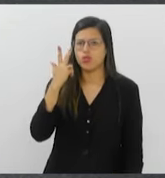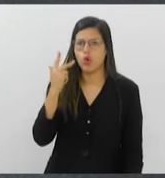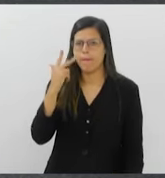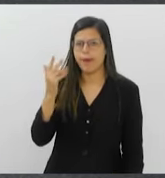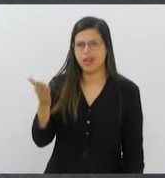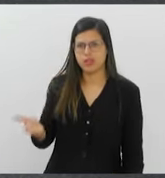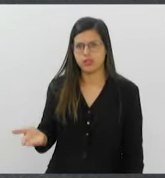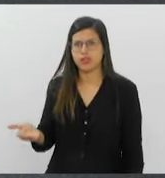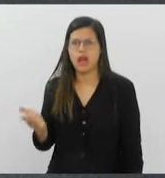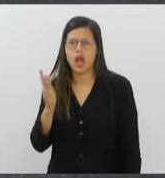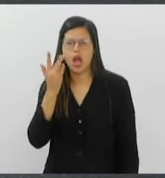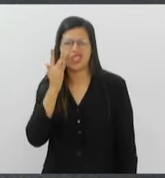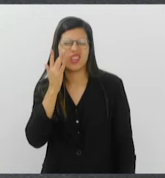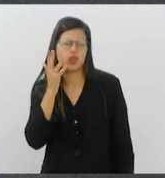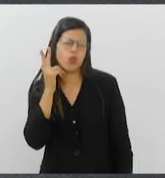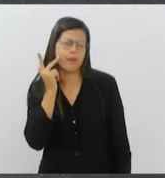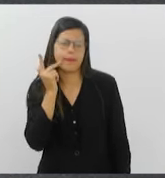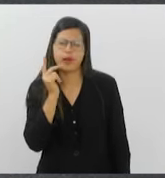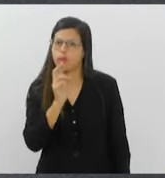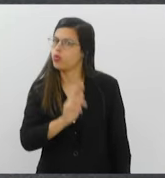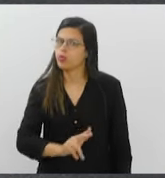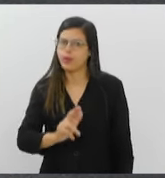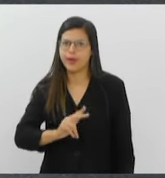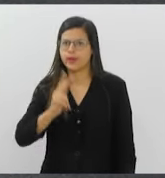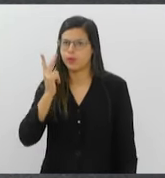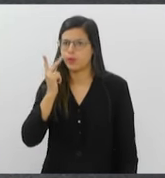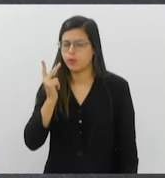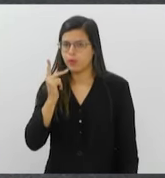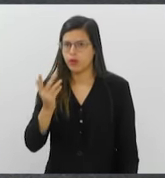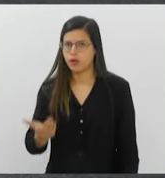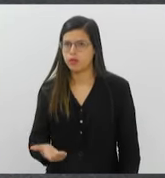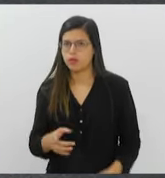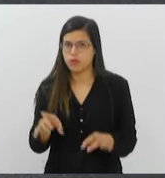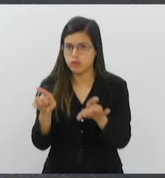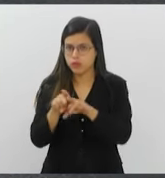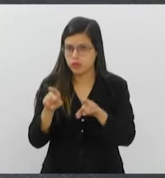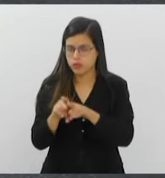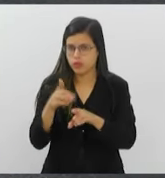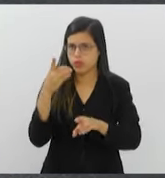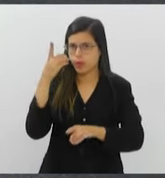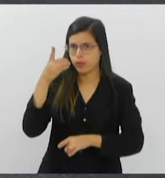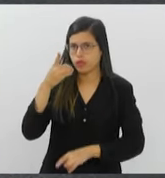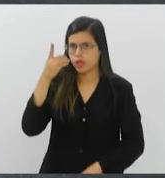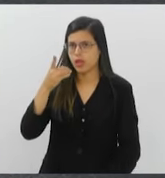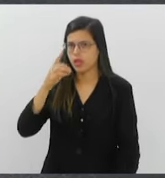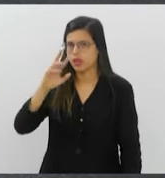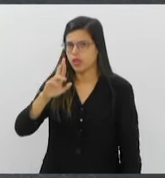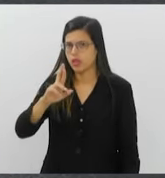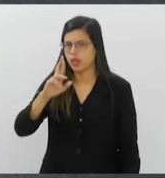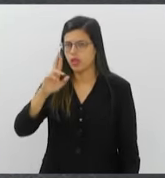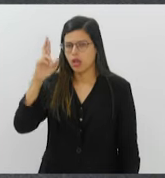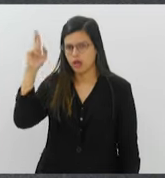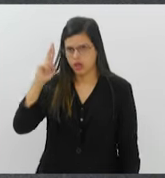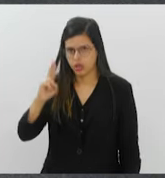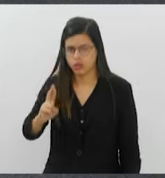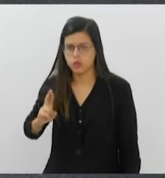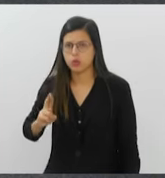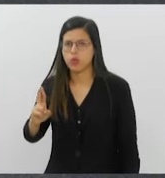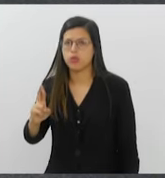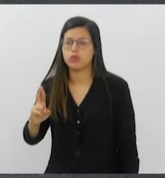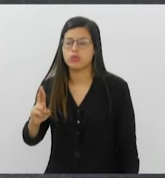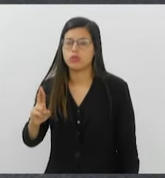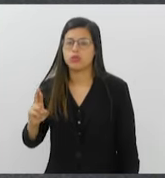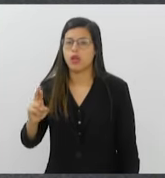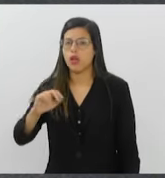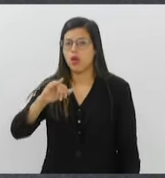normalizar, achar que é algo... não é normal. E também, como a deputada Renata Souza, eu